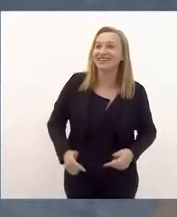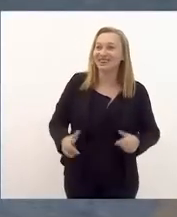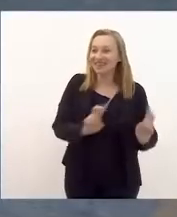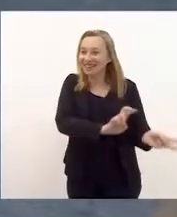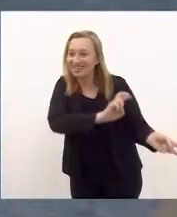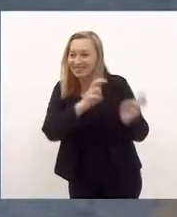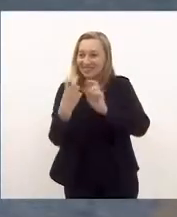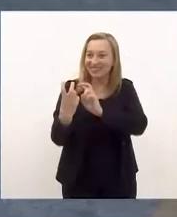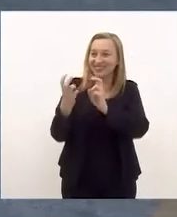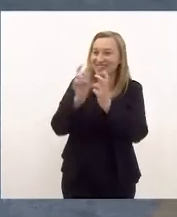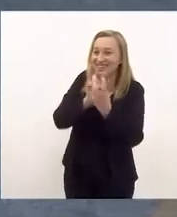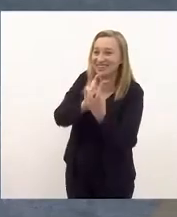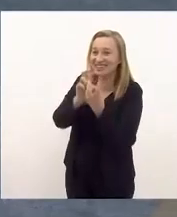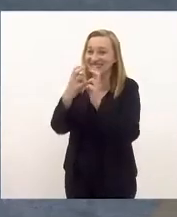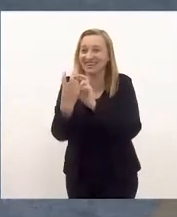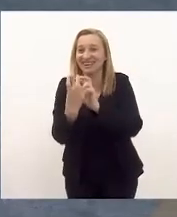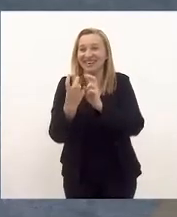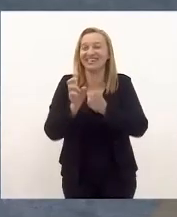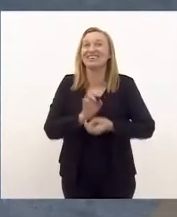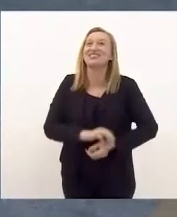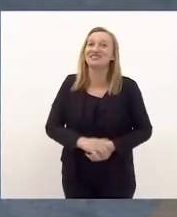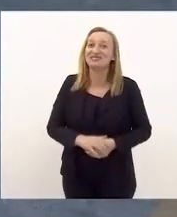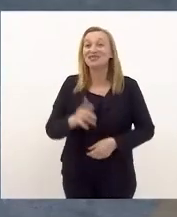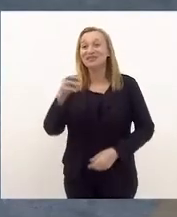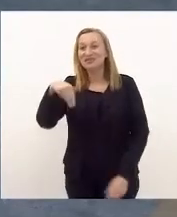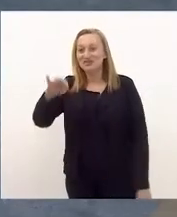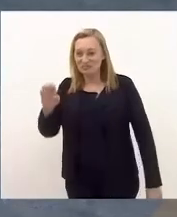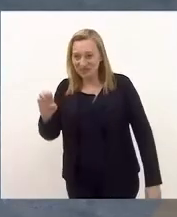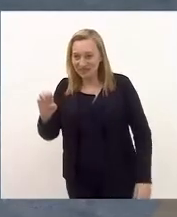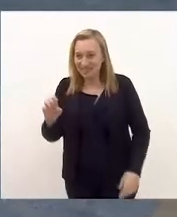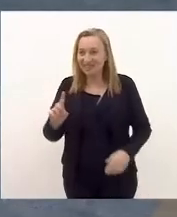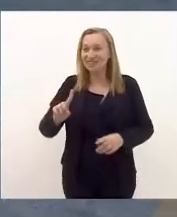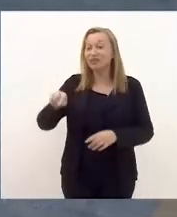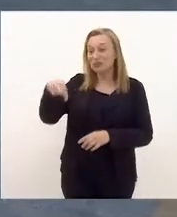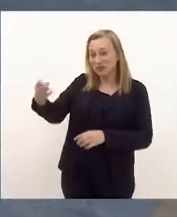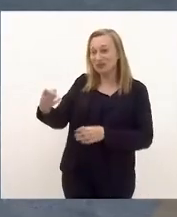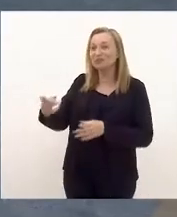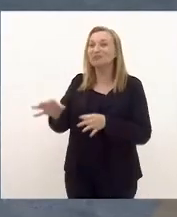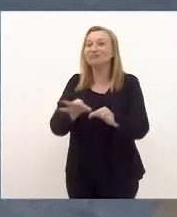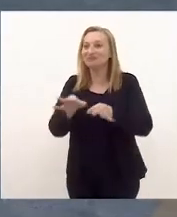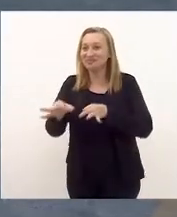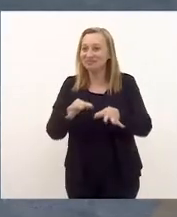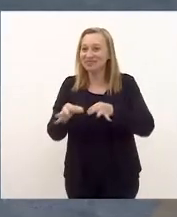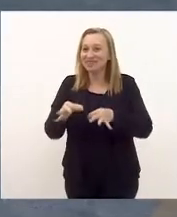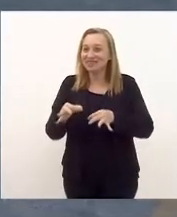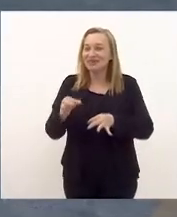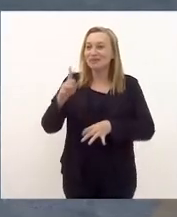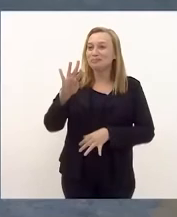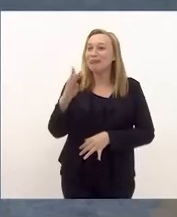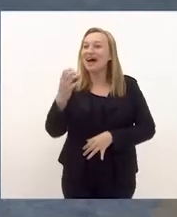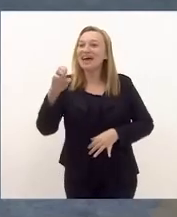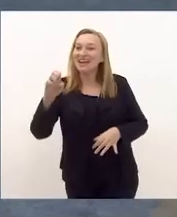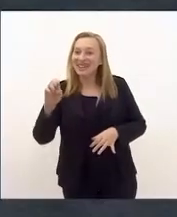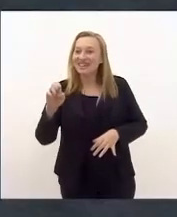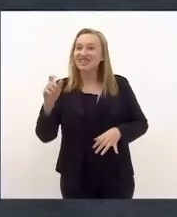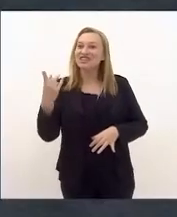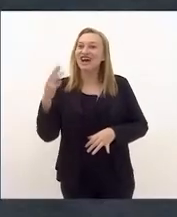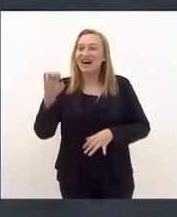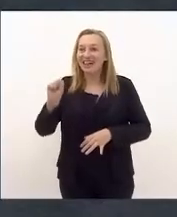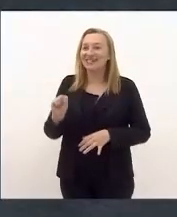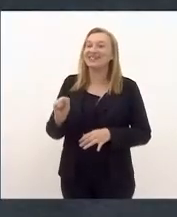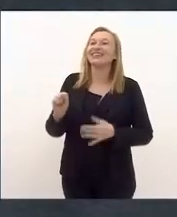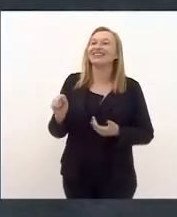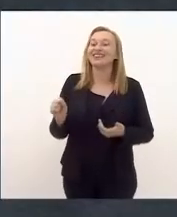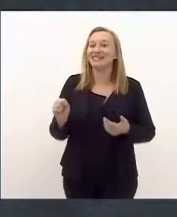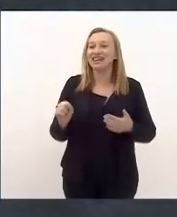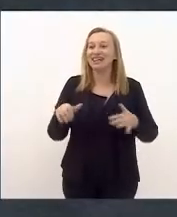capoeira mencionada pelo Mink, o próximo projeto, que são os Baile Charme, porque